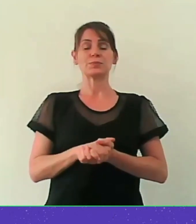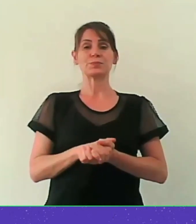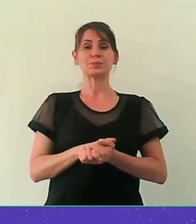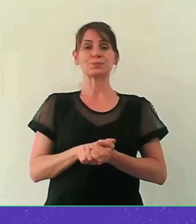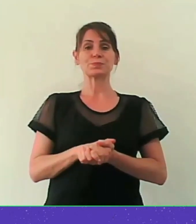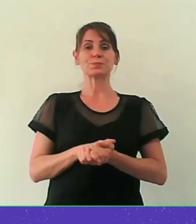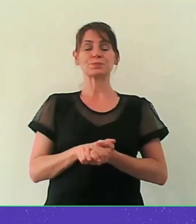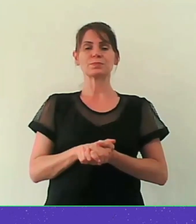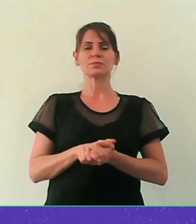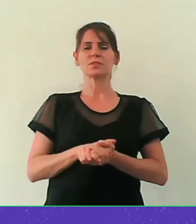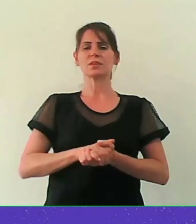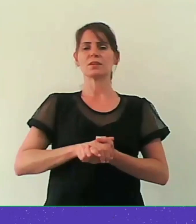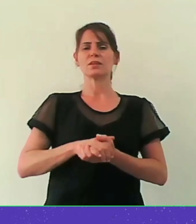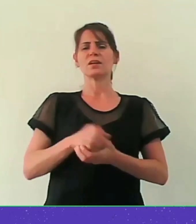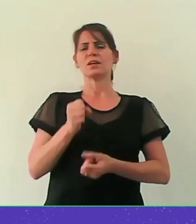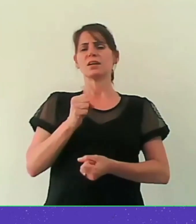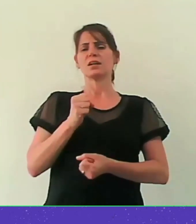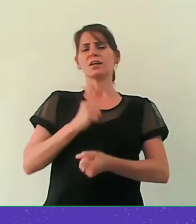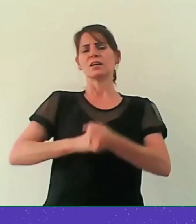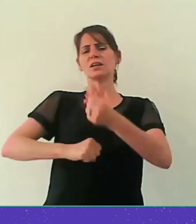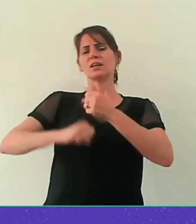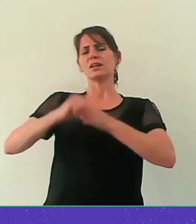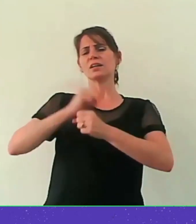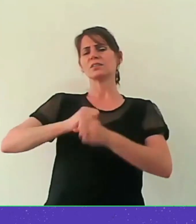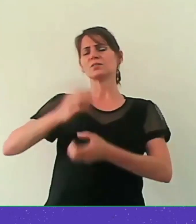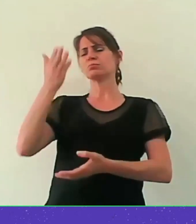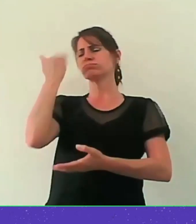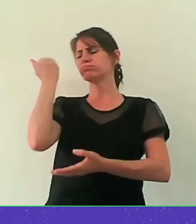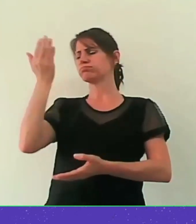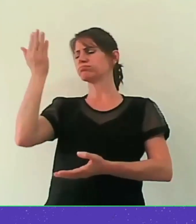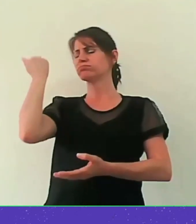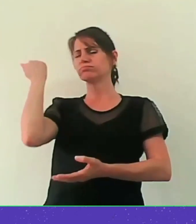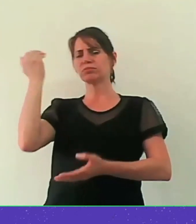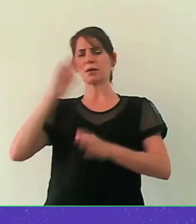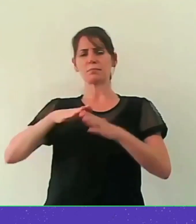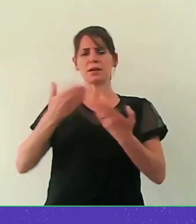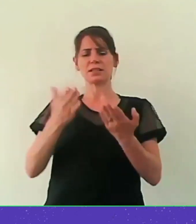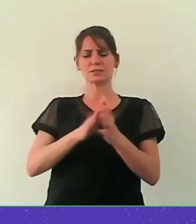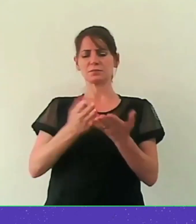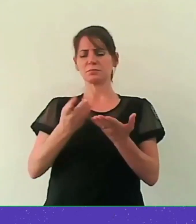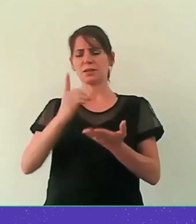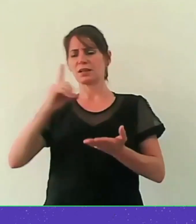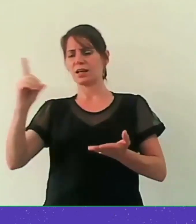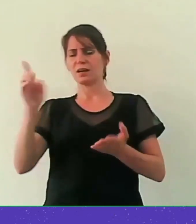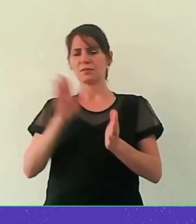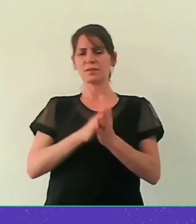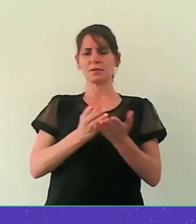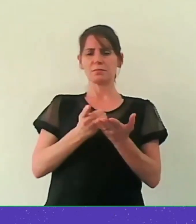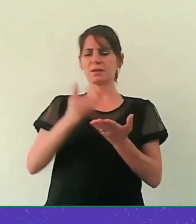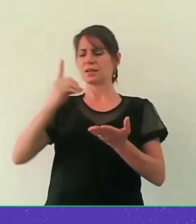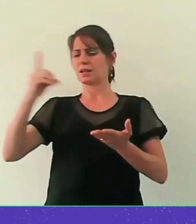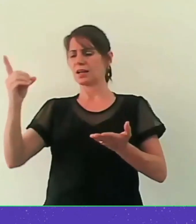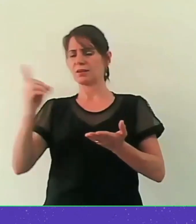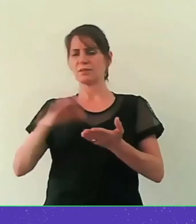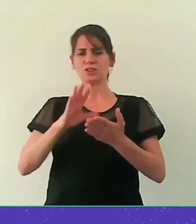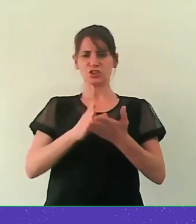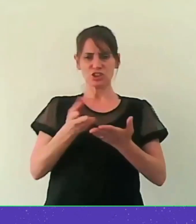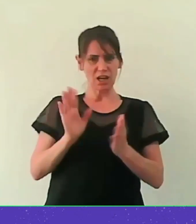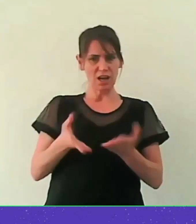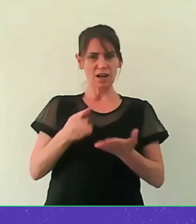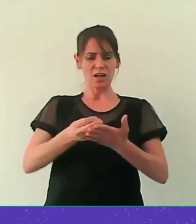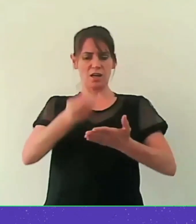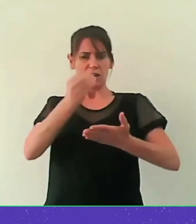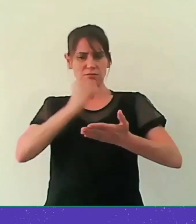Durante anos você acumulou palavra e mais palavra e mais palavra, mais palavra. E se essa palavra que